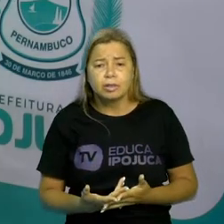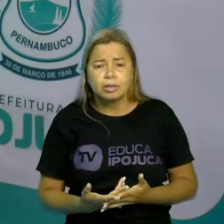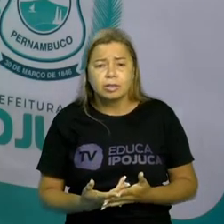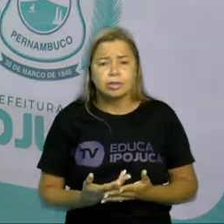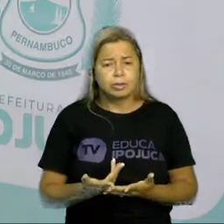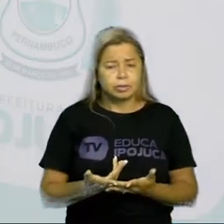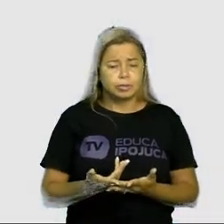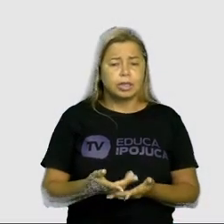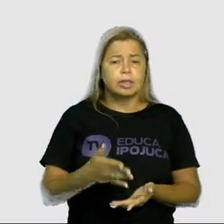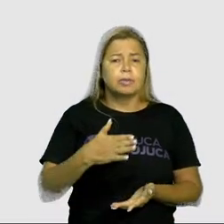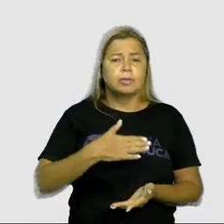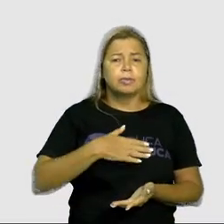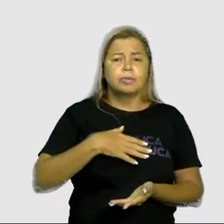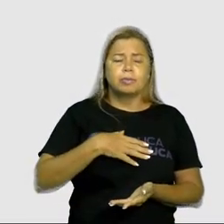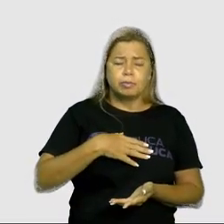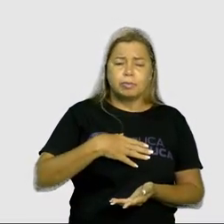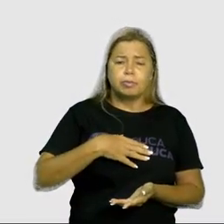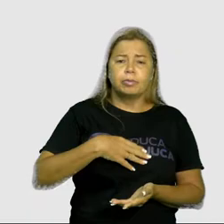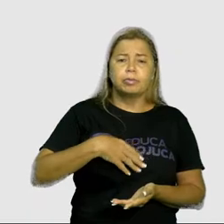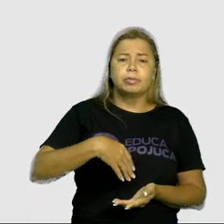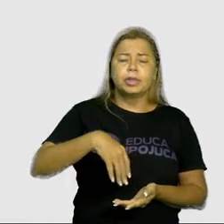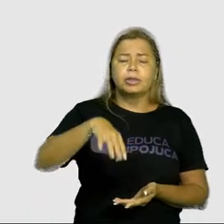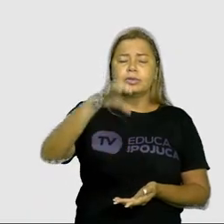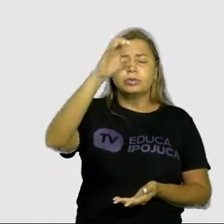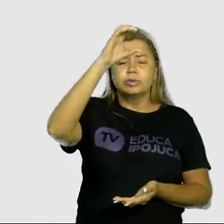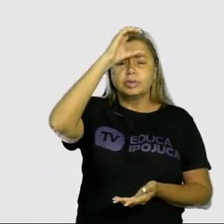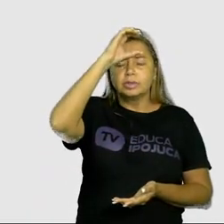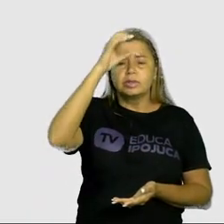tem 48 anos em